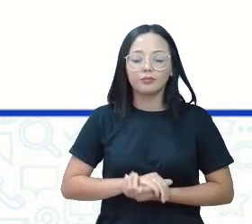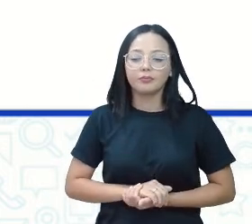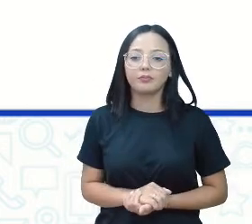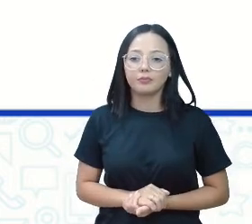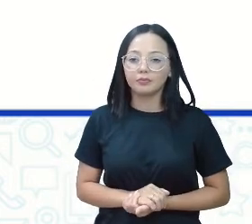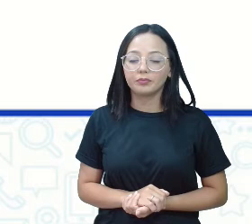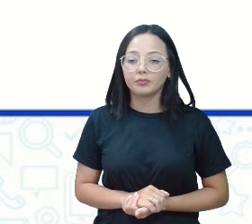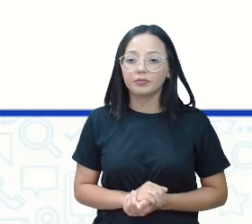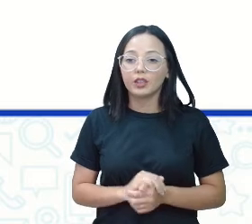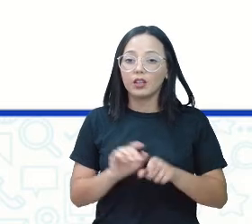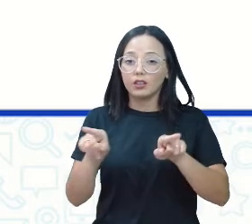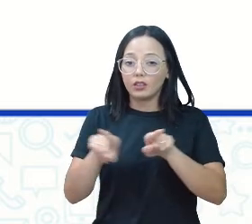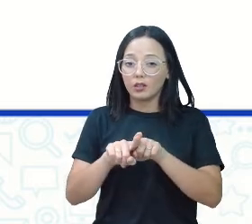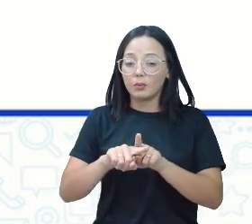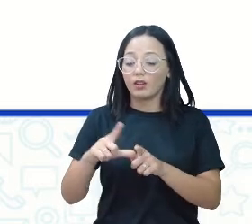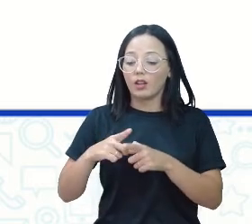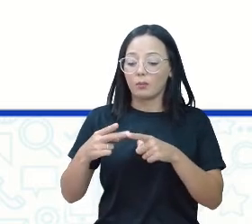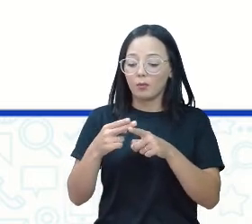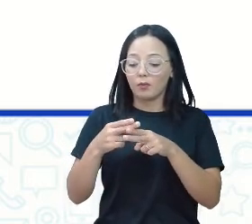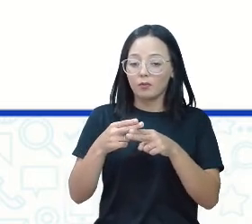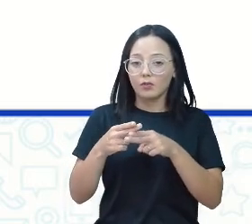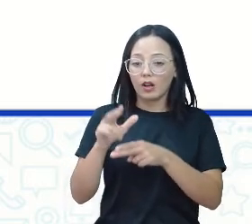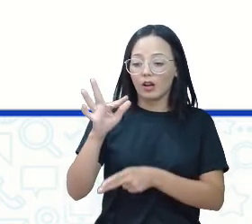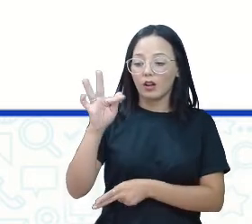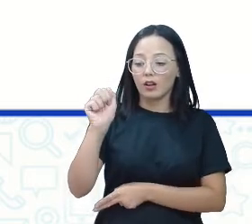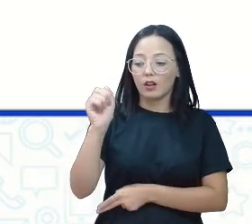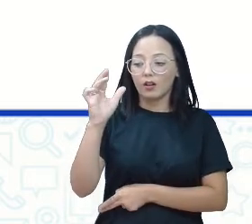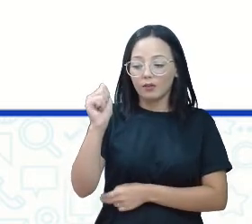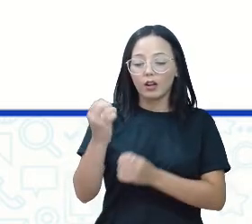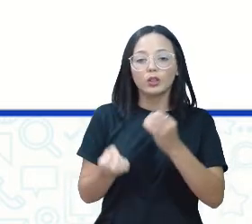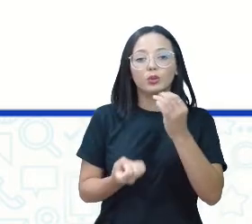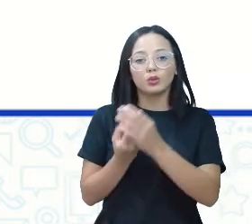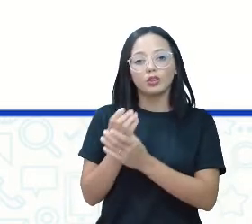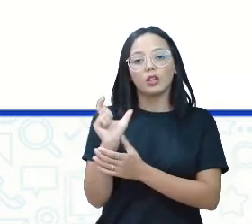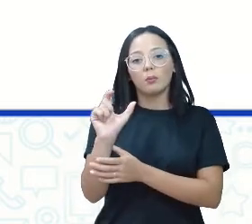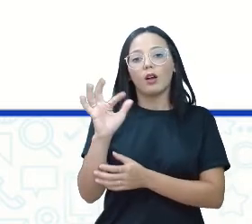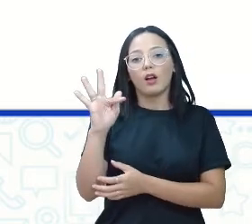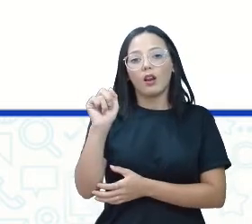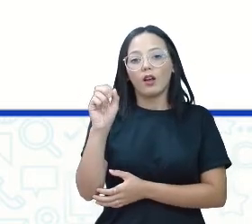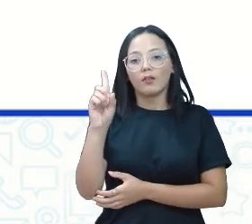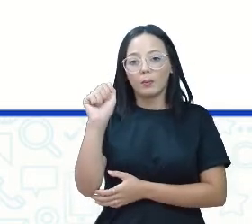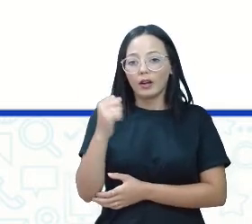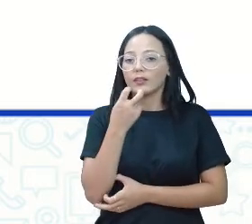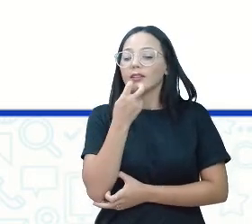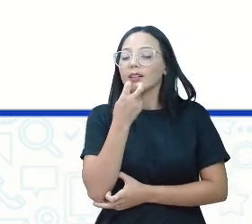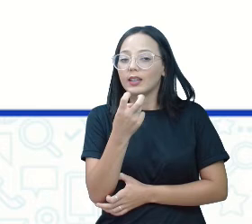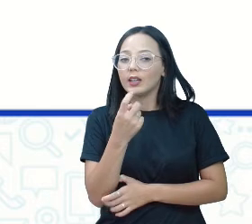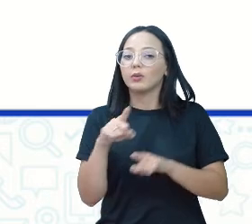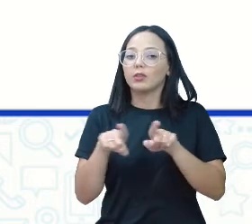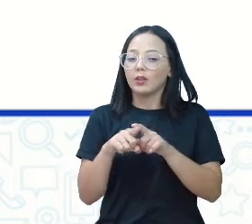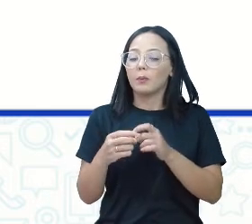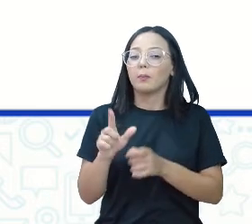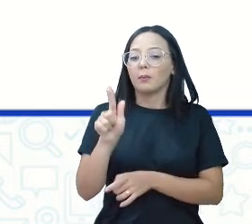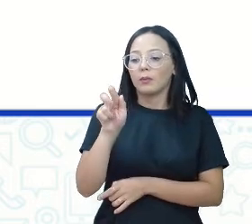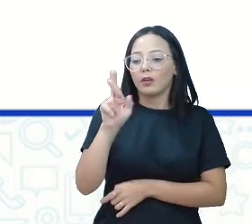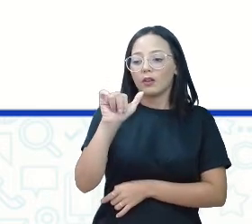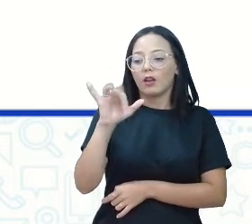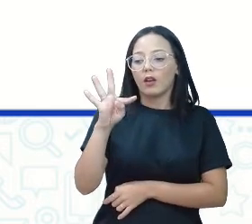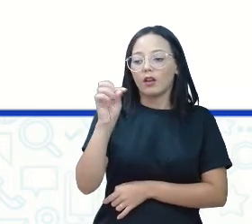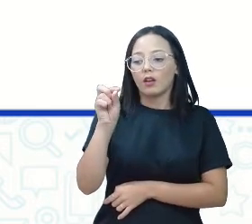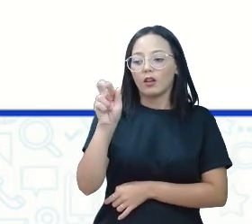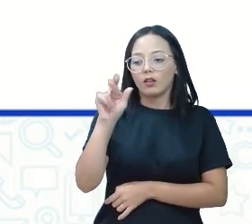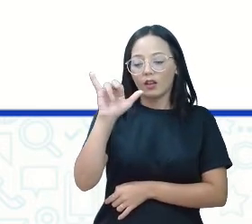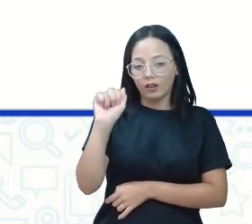temos faca, dando origem à palavra facada. Grito, dando origem à palavra gritaria.